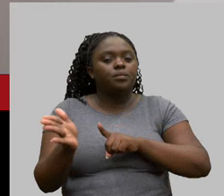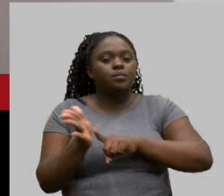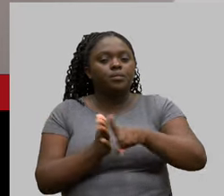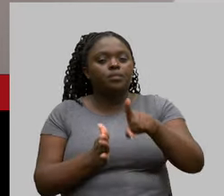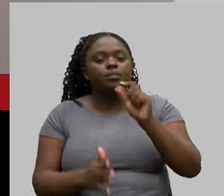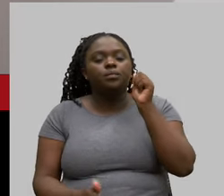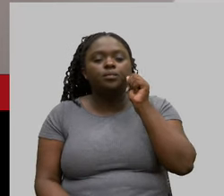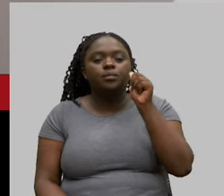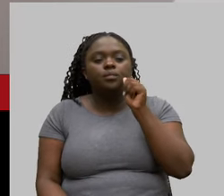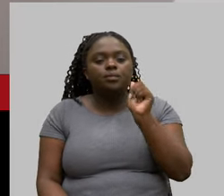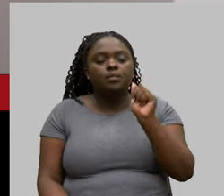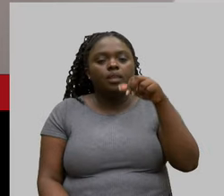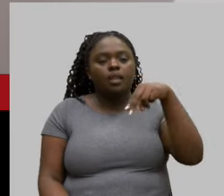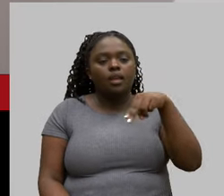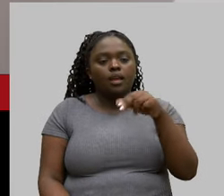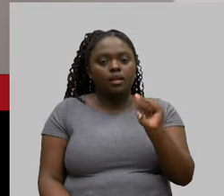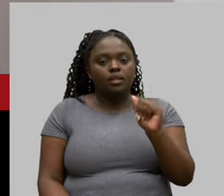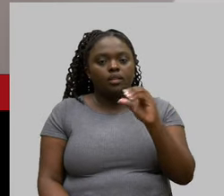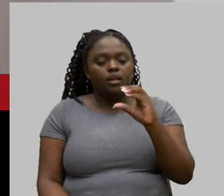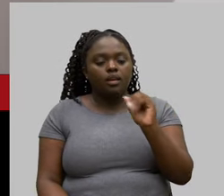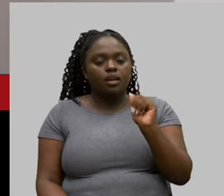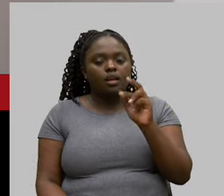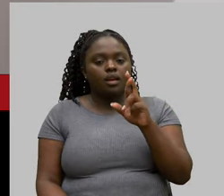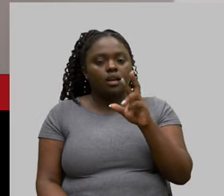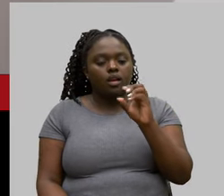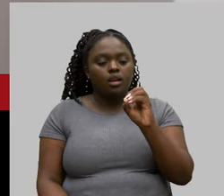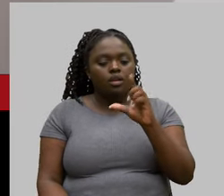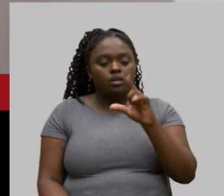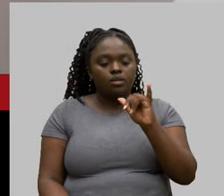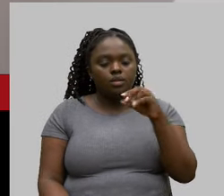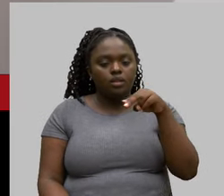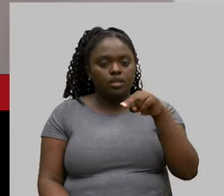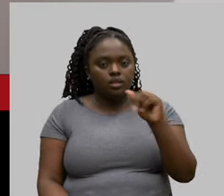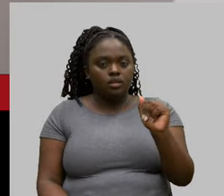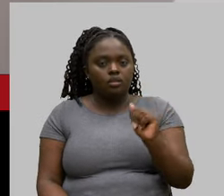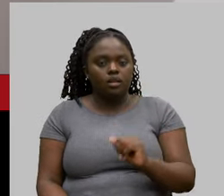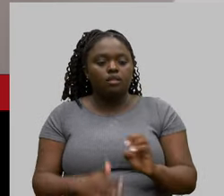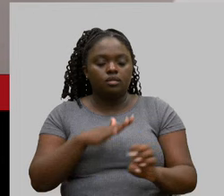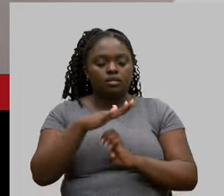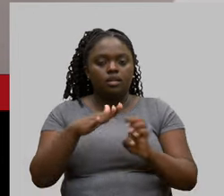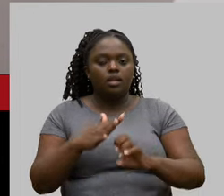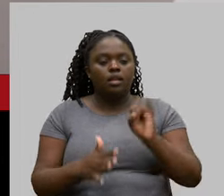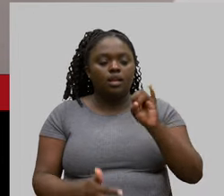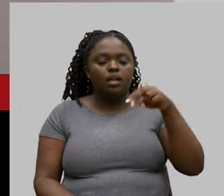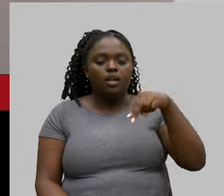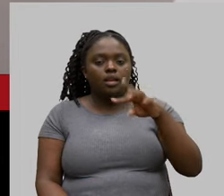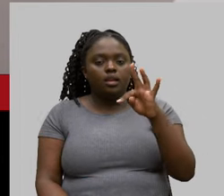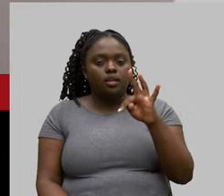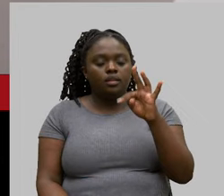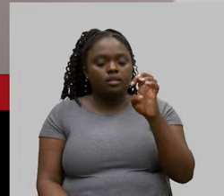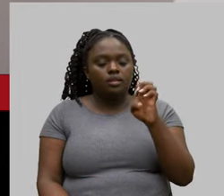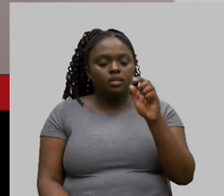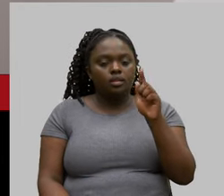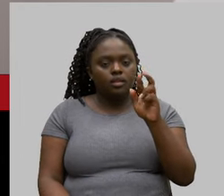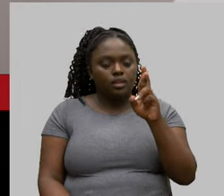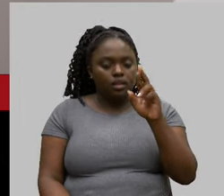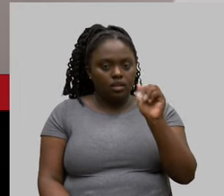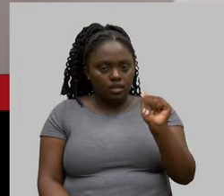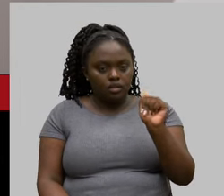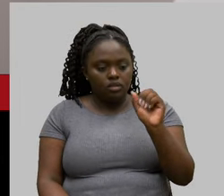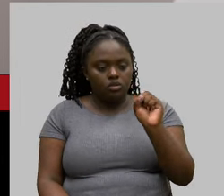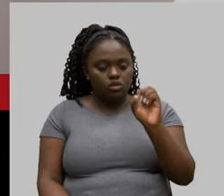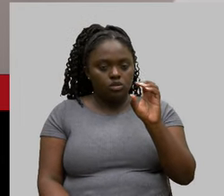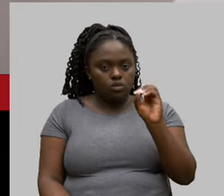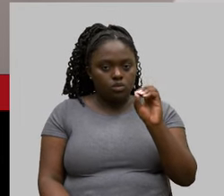da Ana Carolina da integr soluções duas perguntas encaminhadas ao Dr Alex